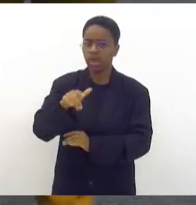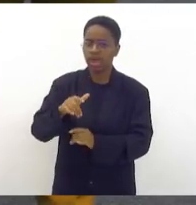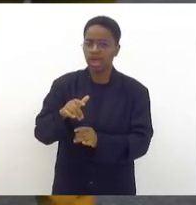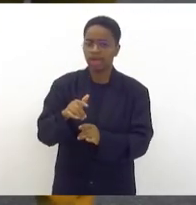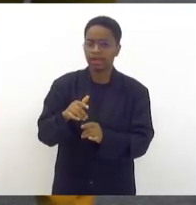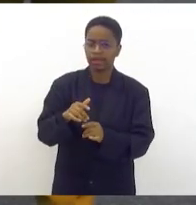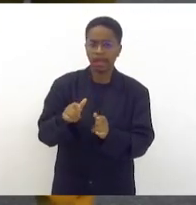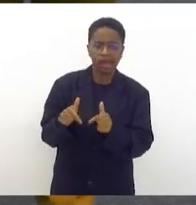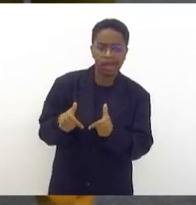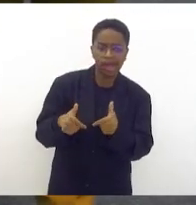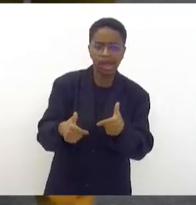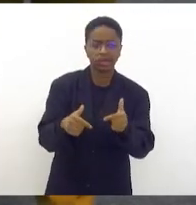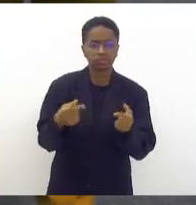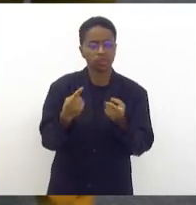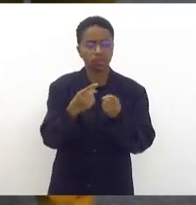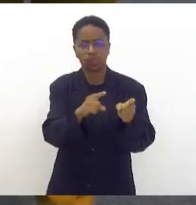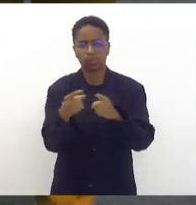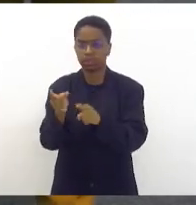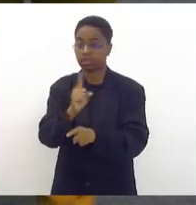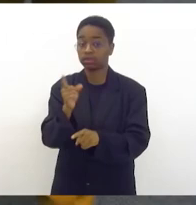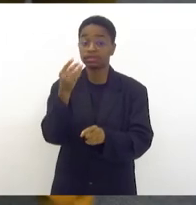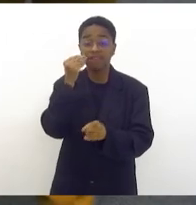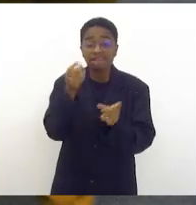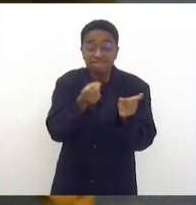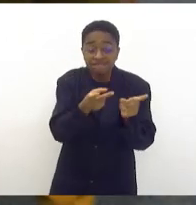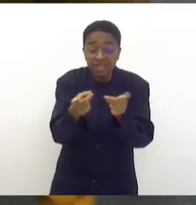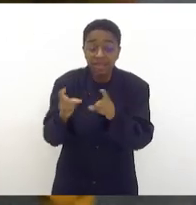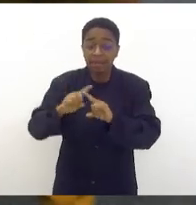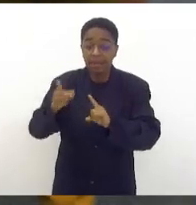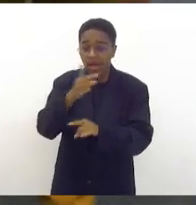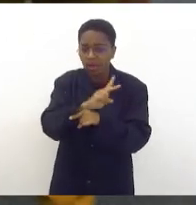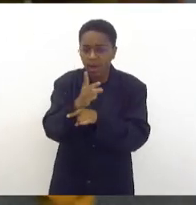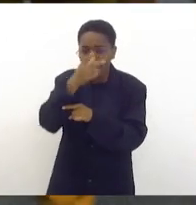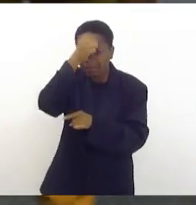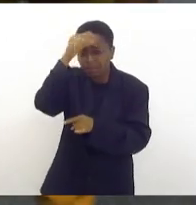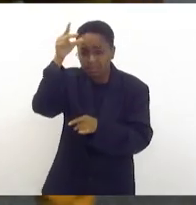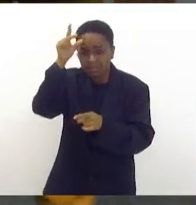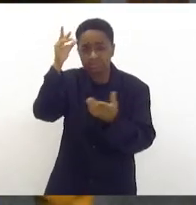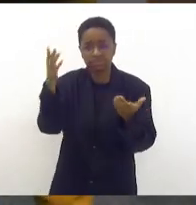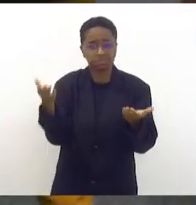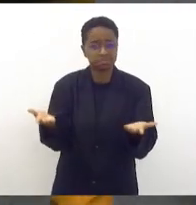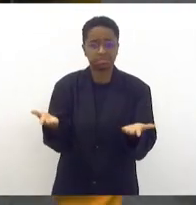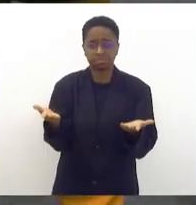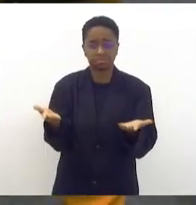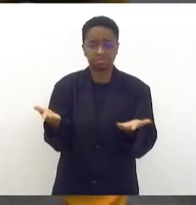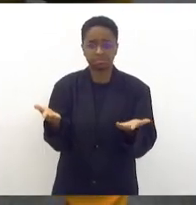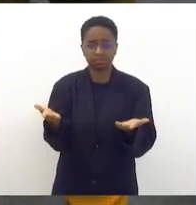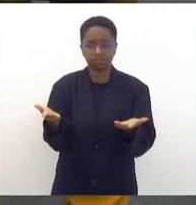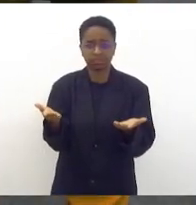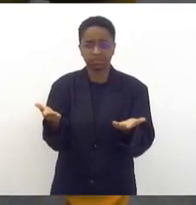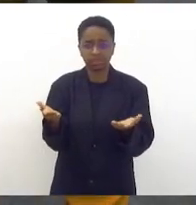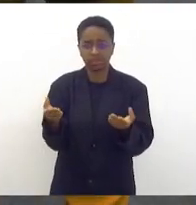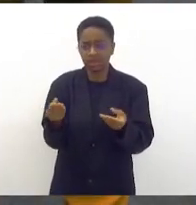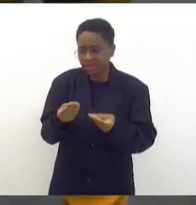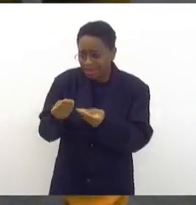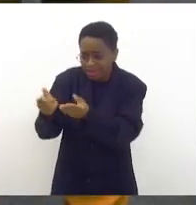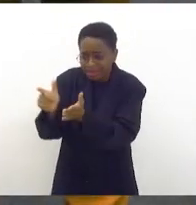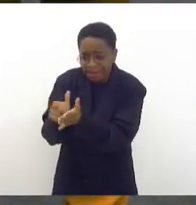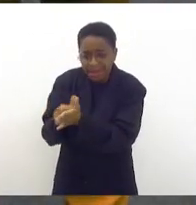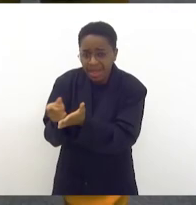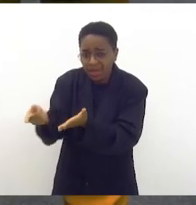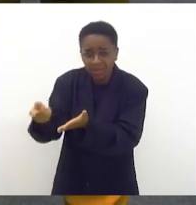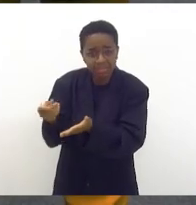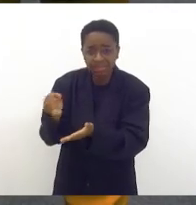desonesto, vendeu o seu produto. E aí vai a guarda municipal, sequer dá o recibo daquilo